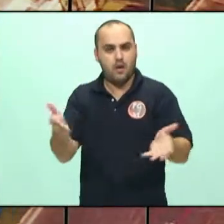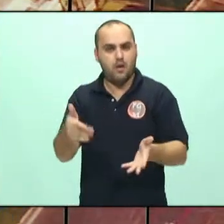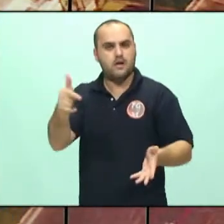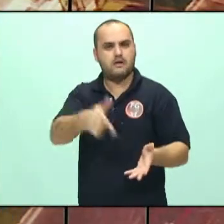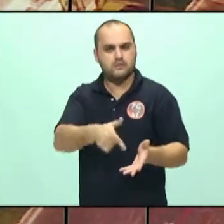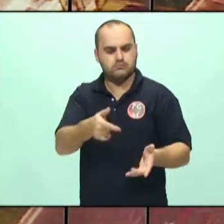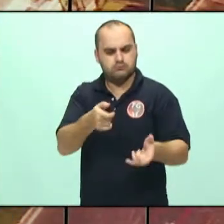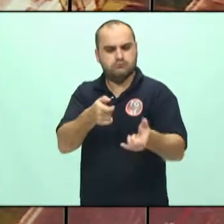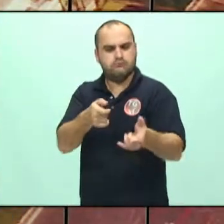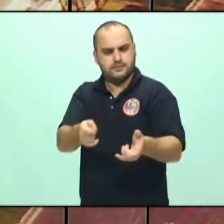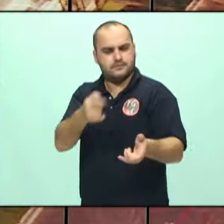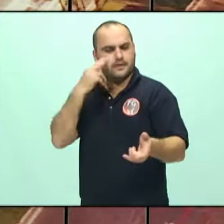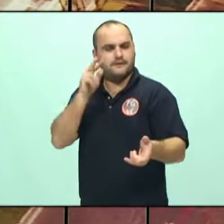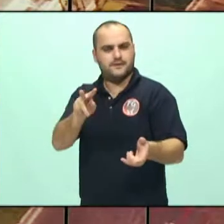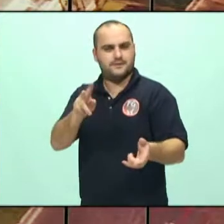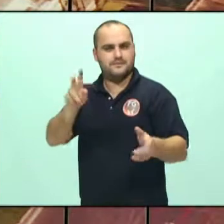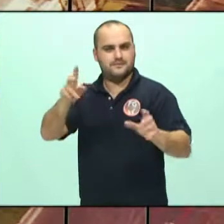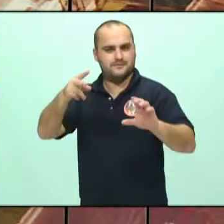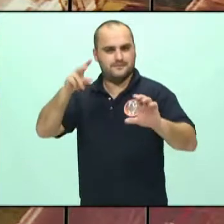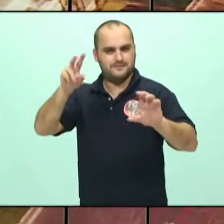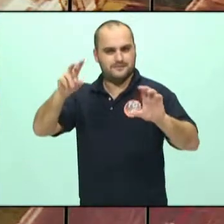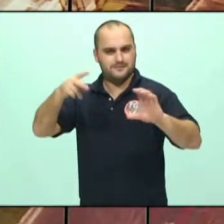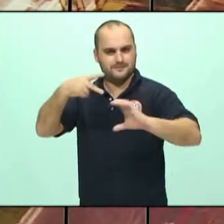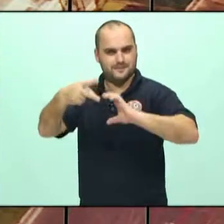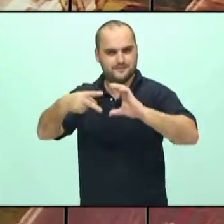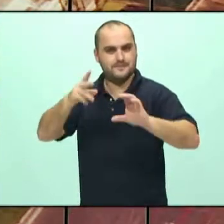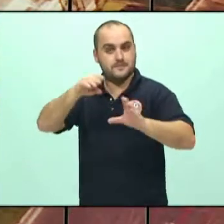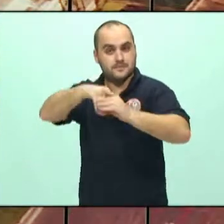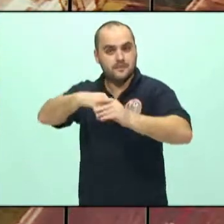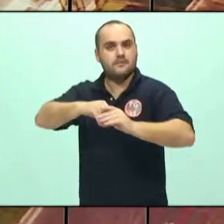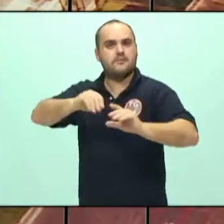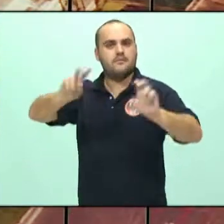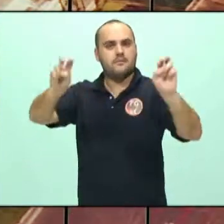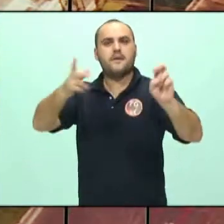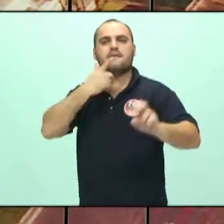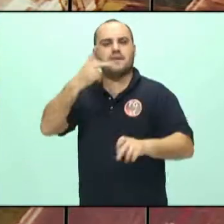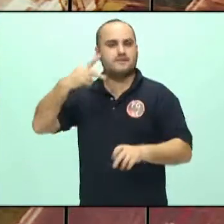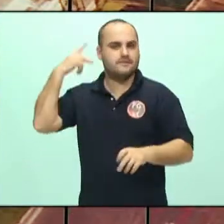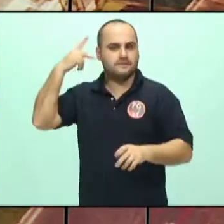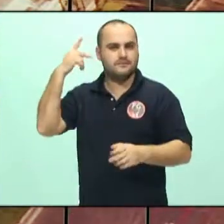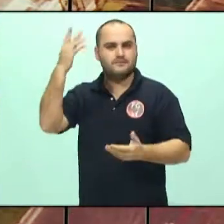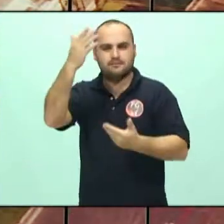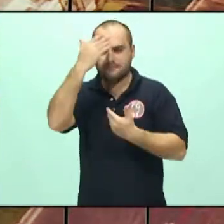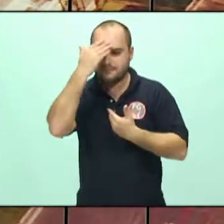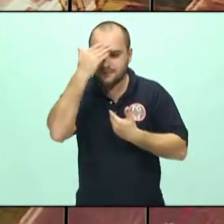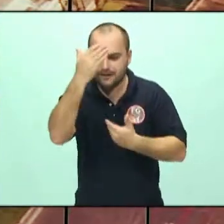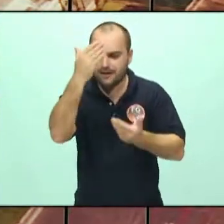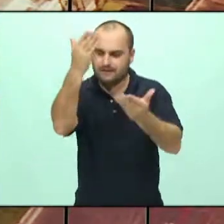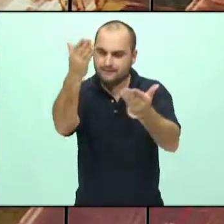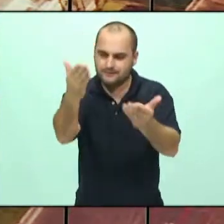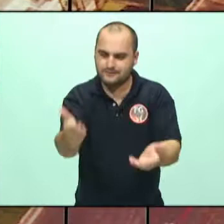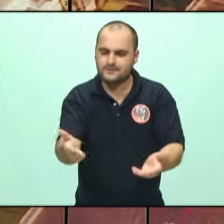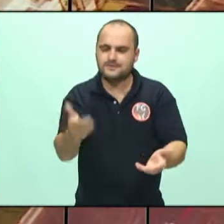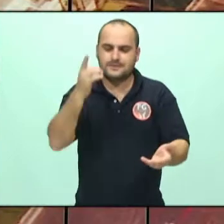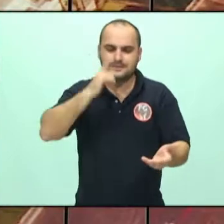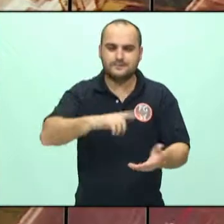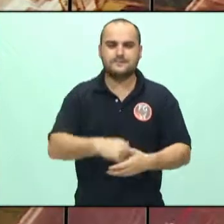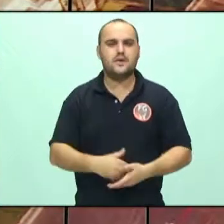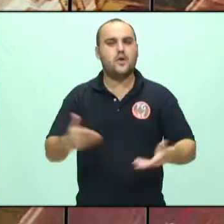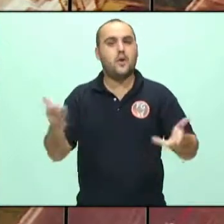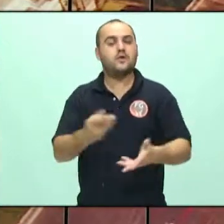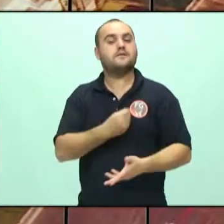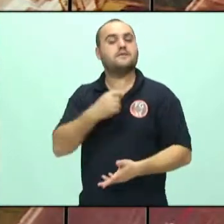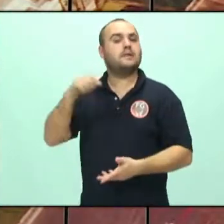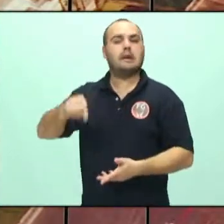em sintonia com o programa Fala Vereador, nosso agradecimento todo especial. Obrigado pela companhia mais uma vez. Hoje, no